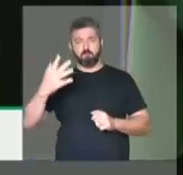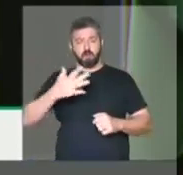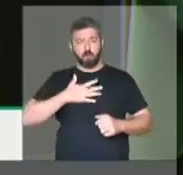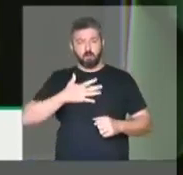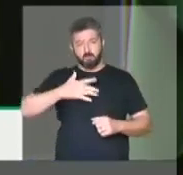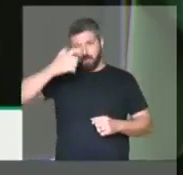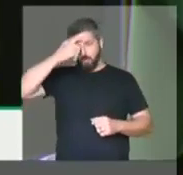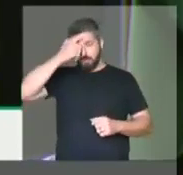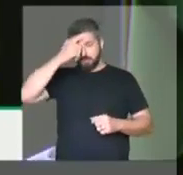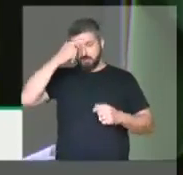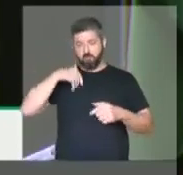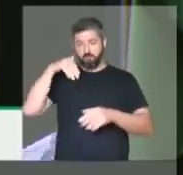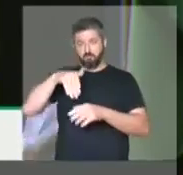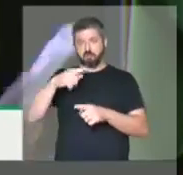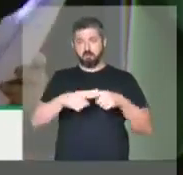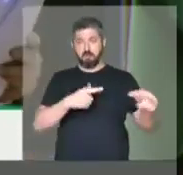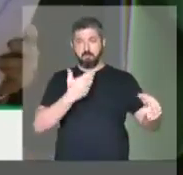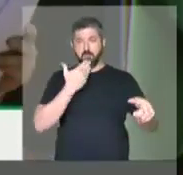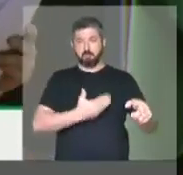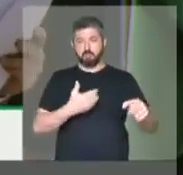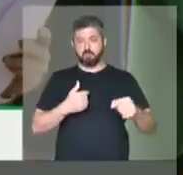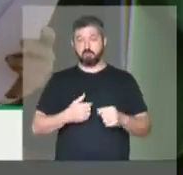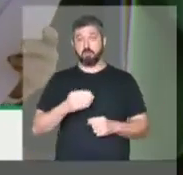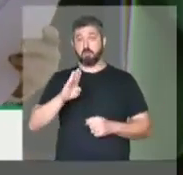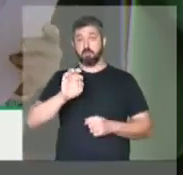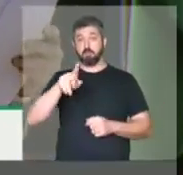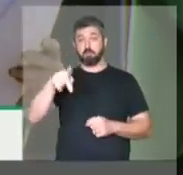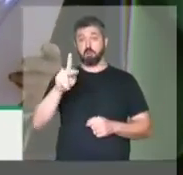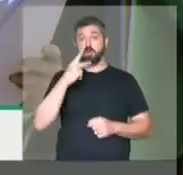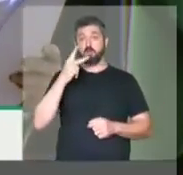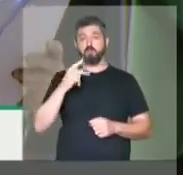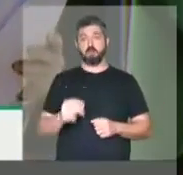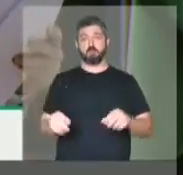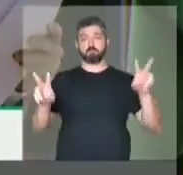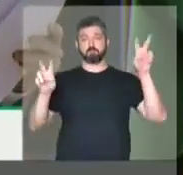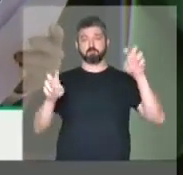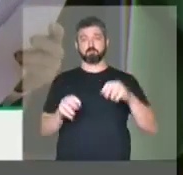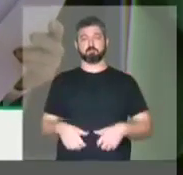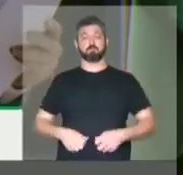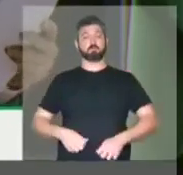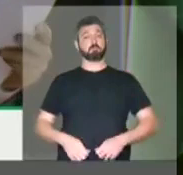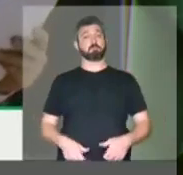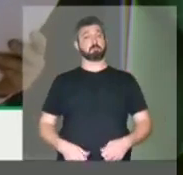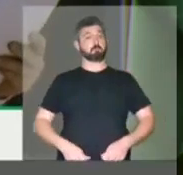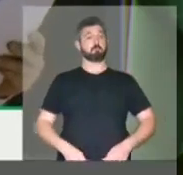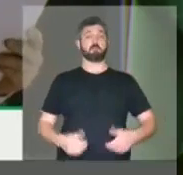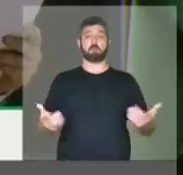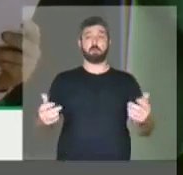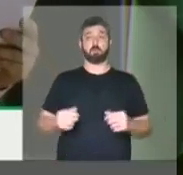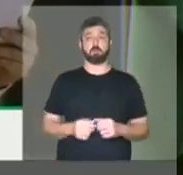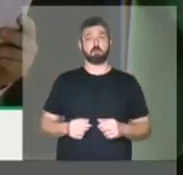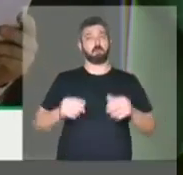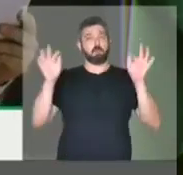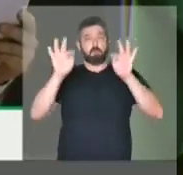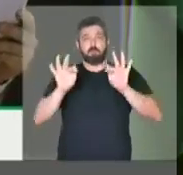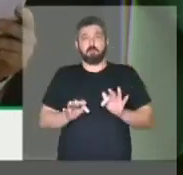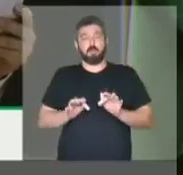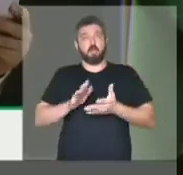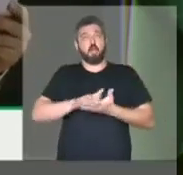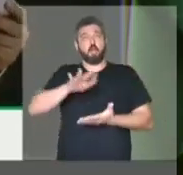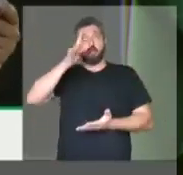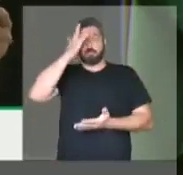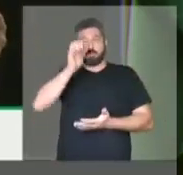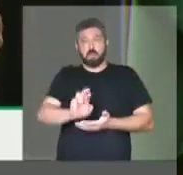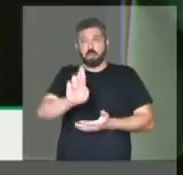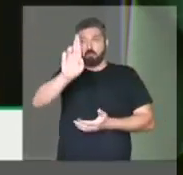de sua consciência? Então diz Edmund Burke, aspas, certamente deve ser a maior felicidade e glória